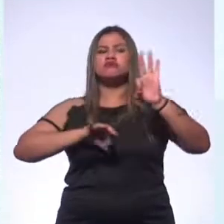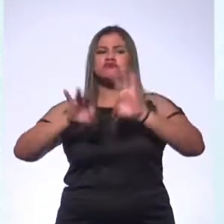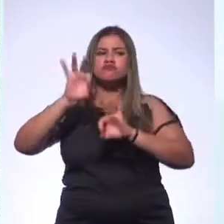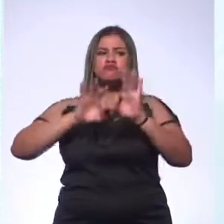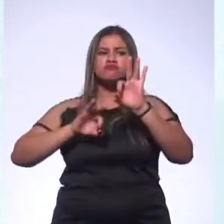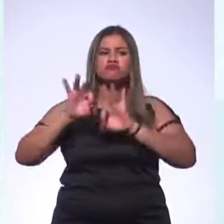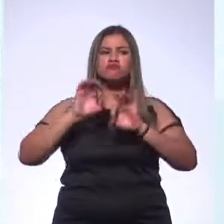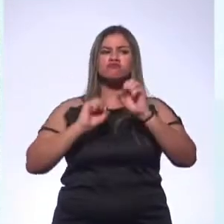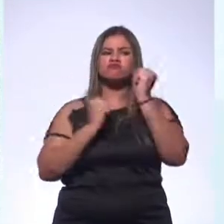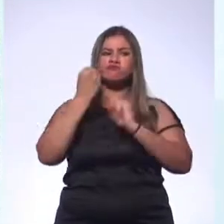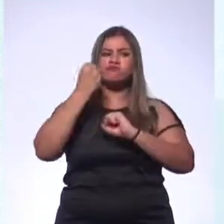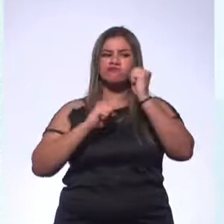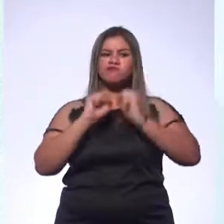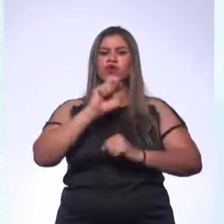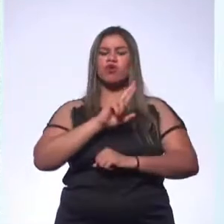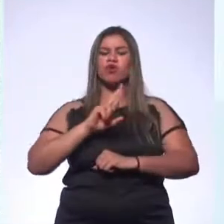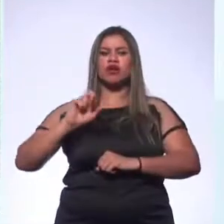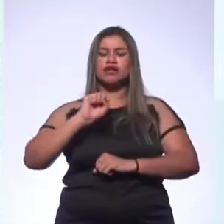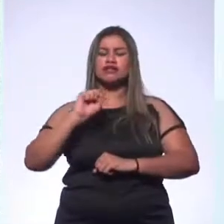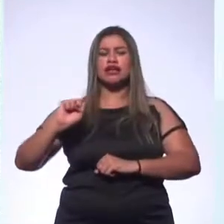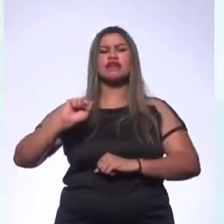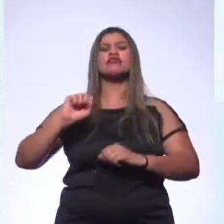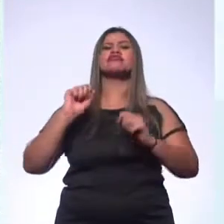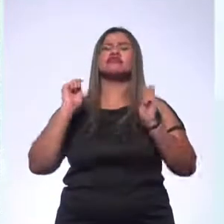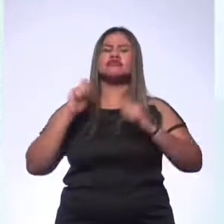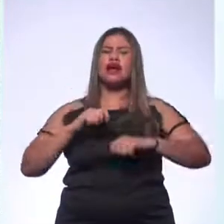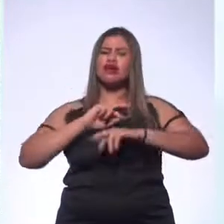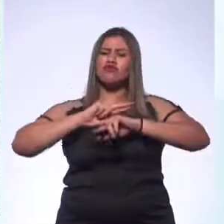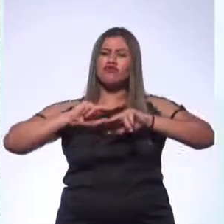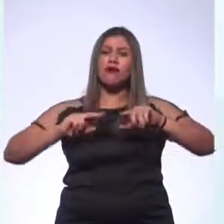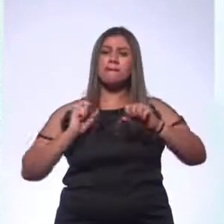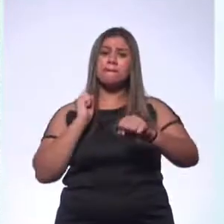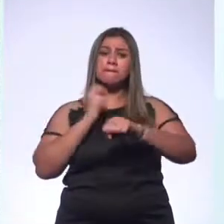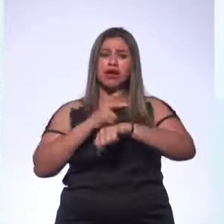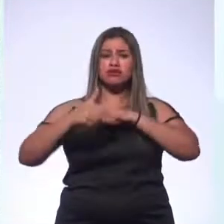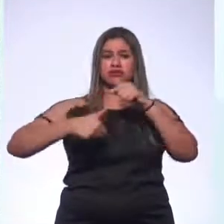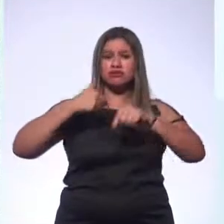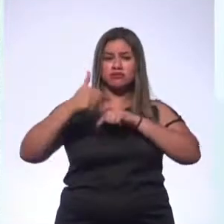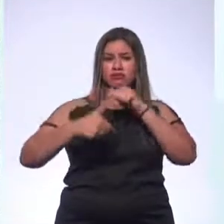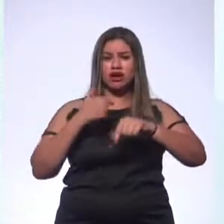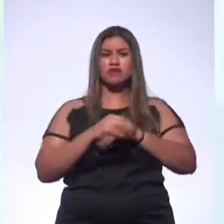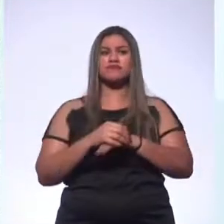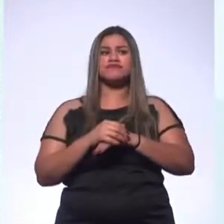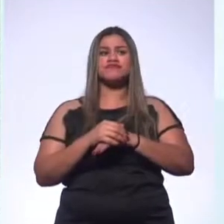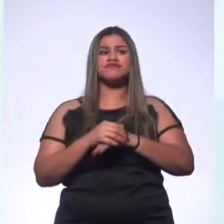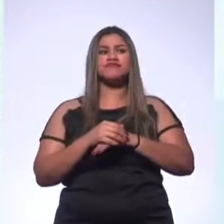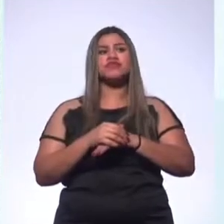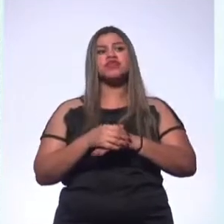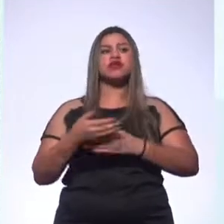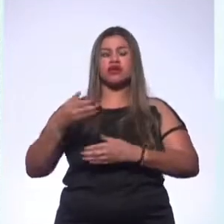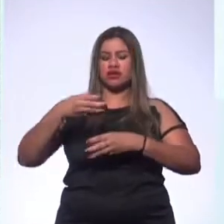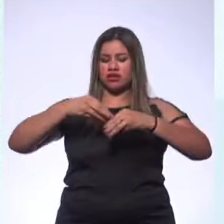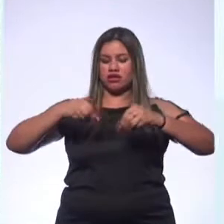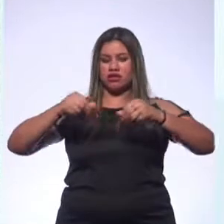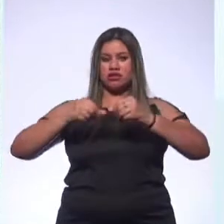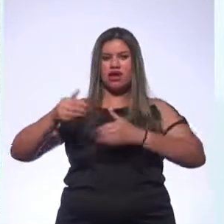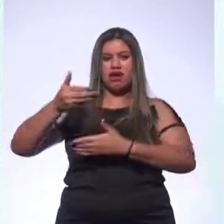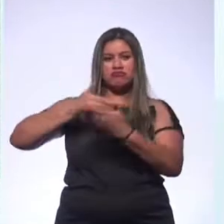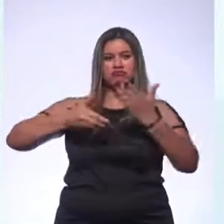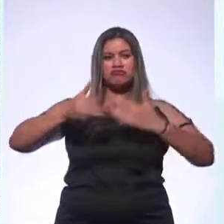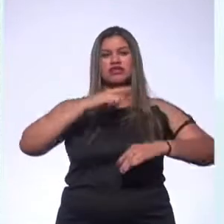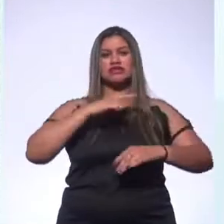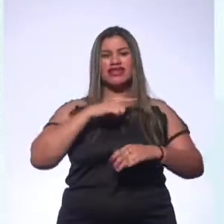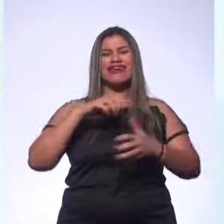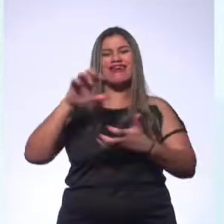União Soviética, gerando milhões de empregos, coletivização da terra, na verdade, né, uma